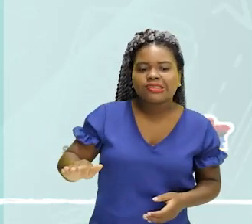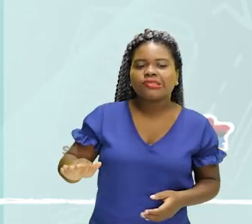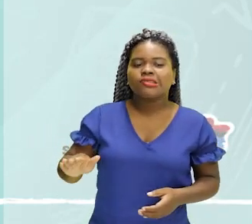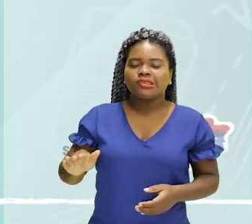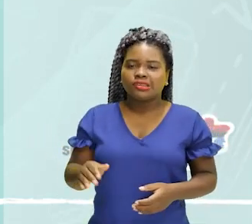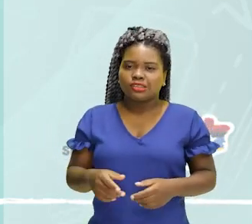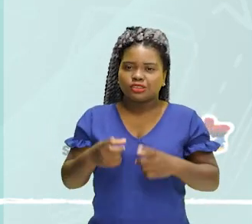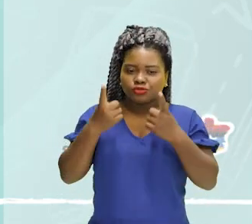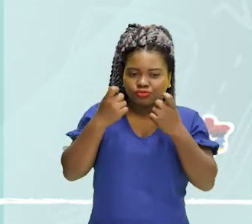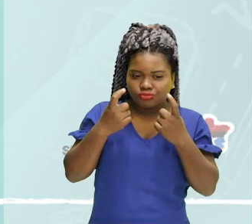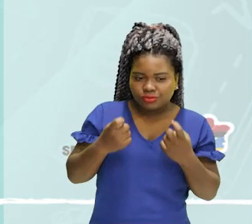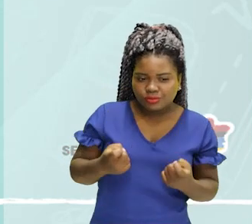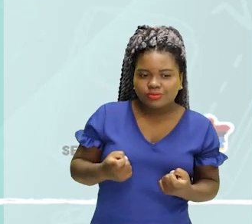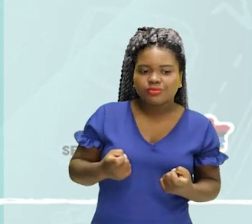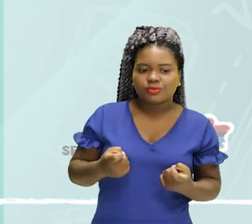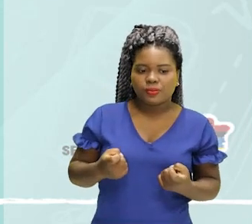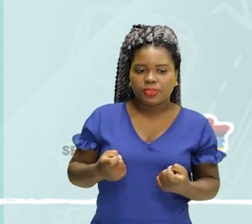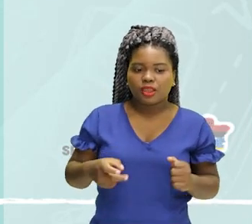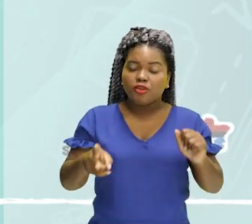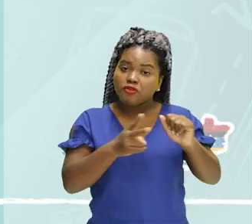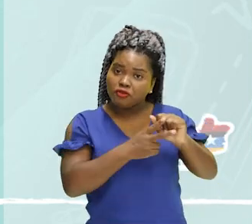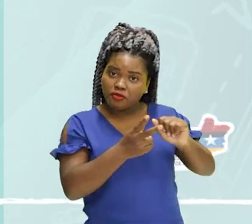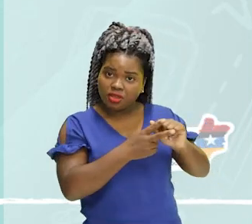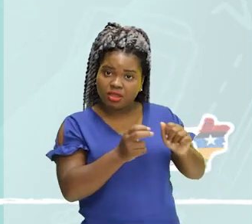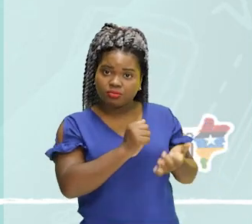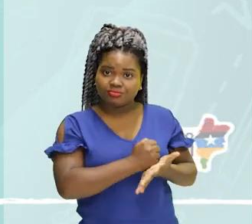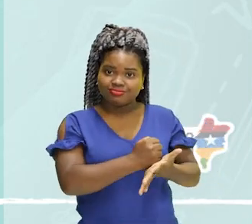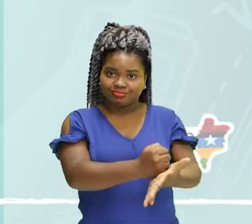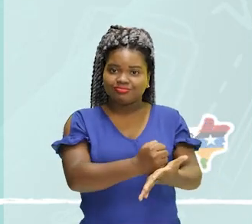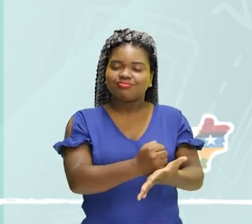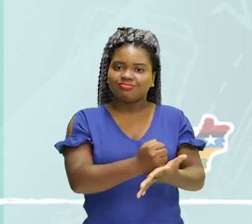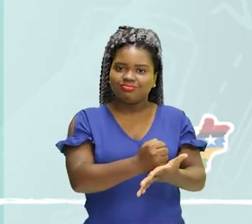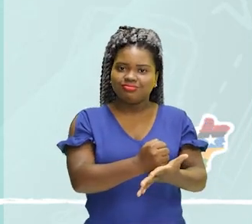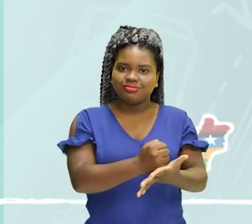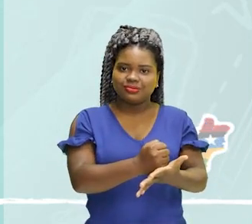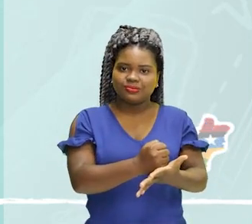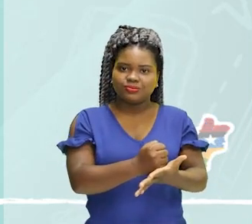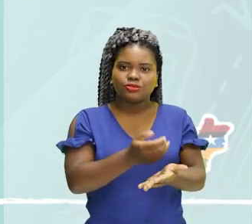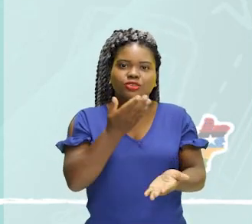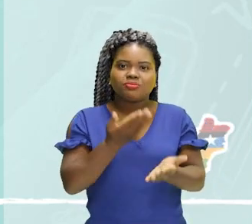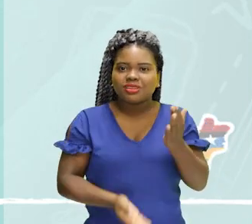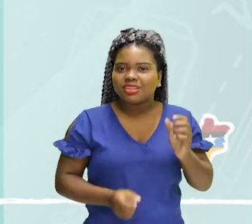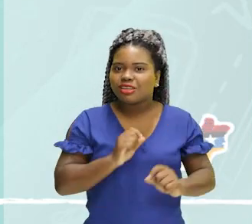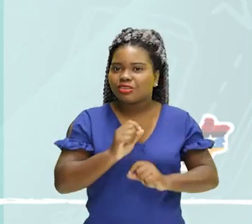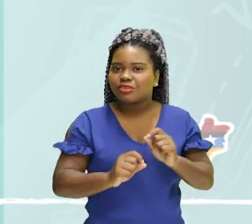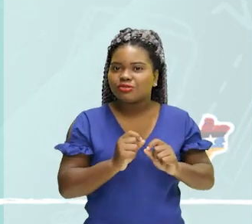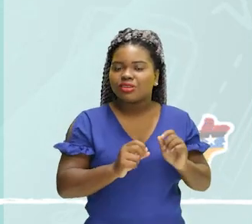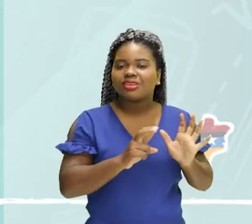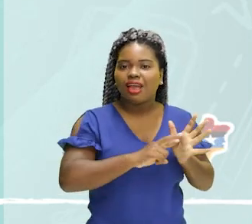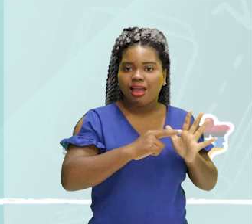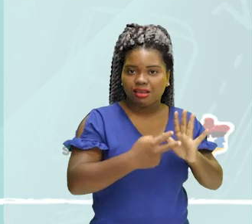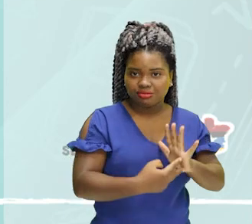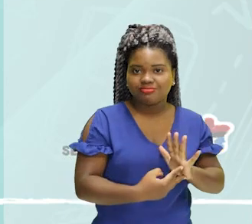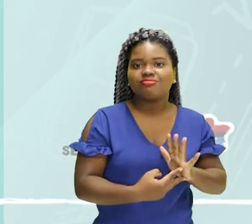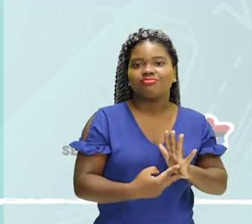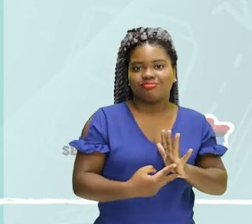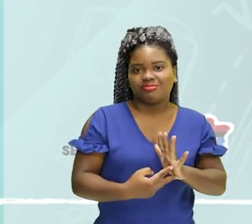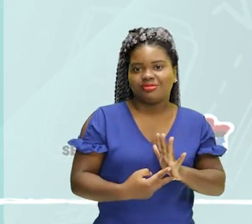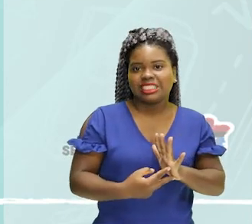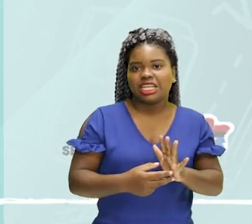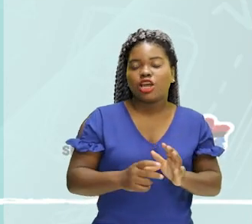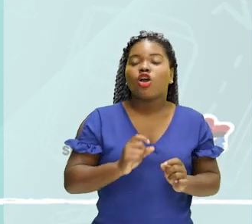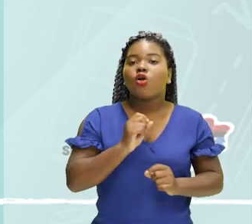ele pode perder parcial ou totalmente o seu significado, tá, gente? Como ocorre no exemplo